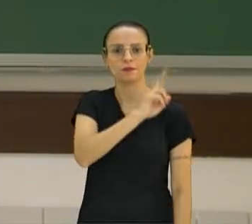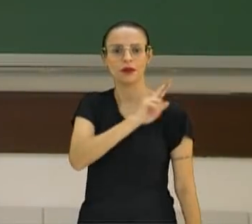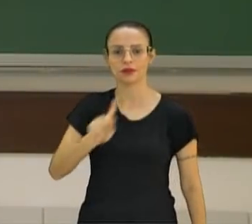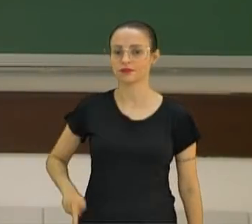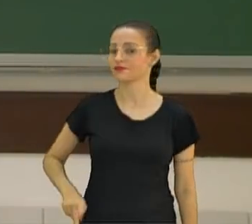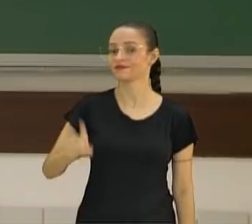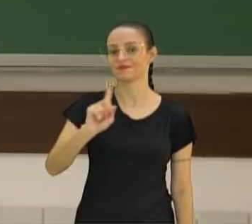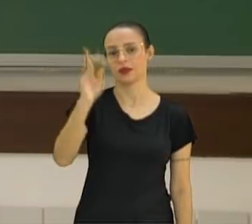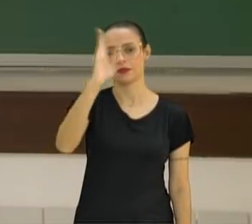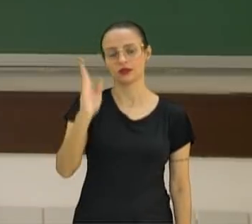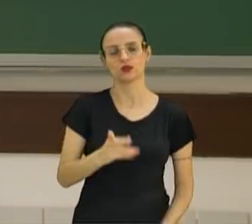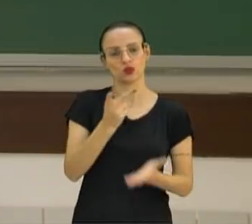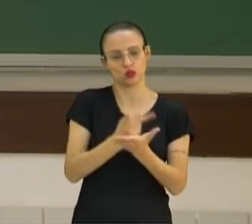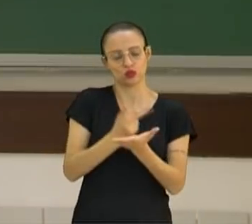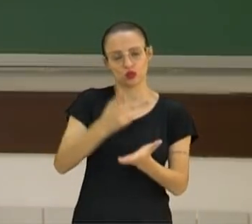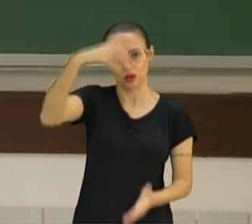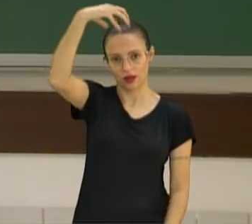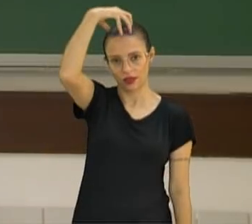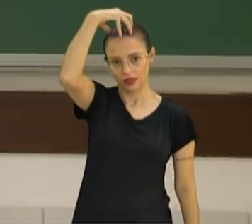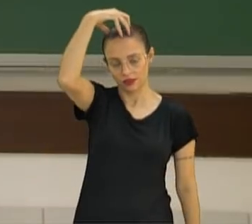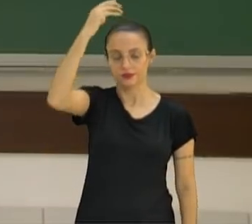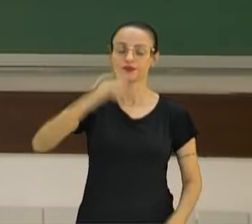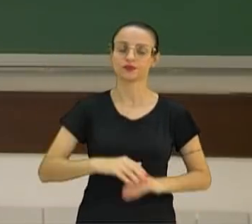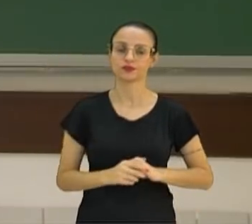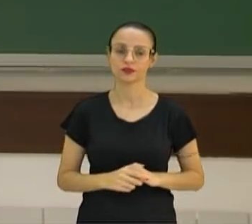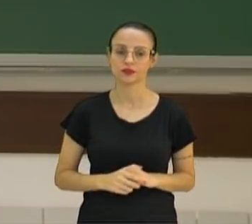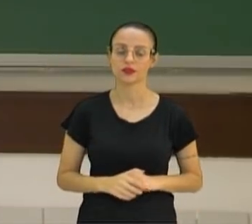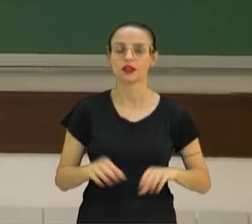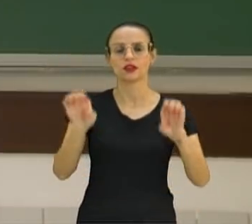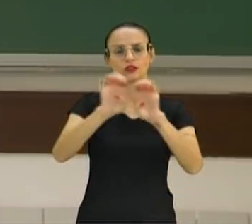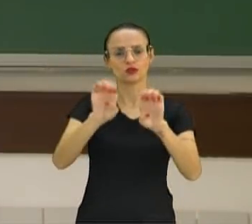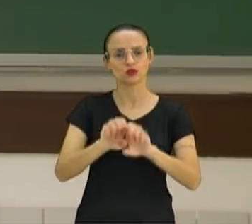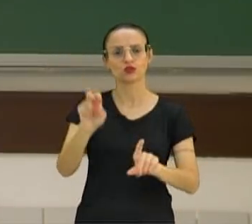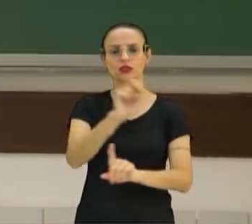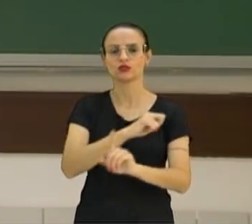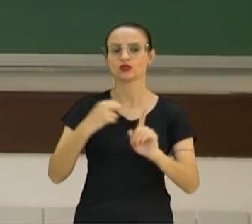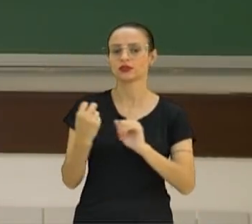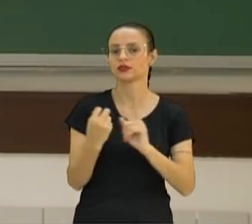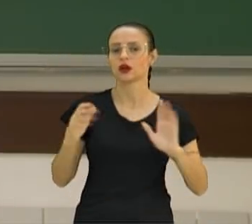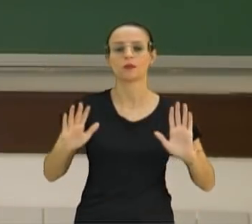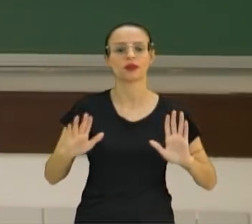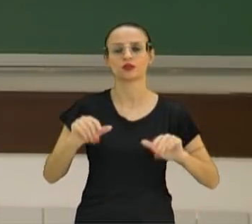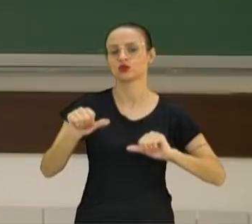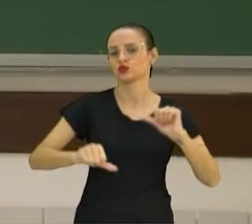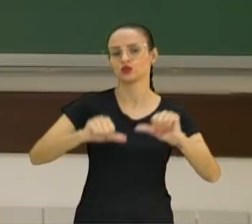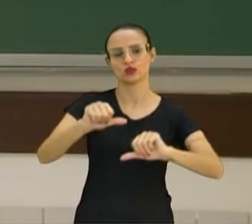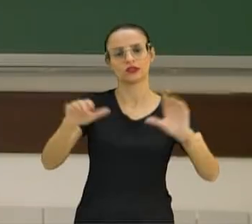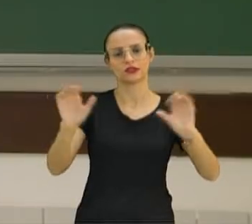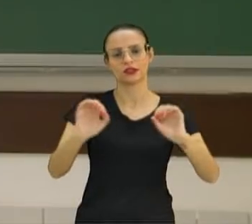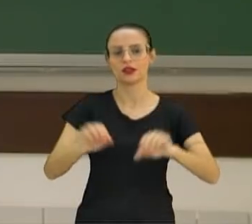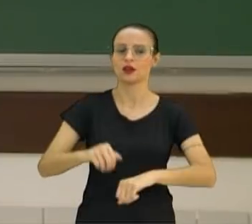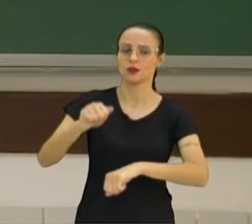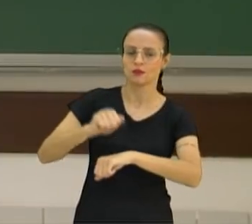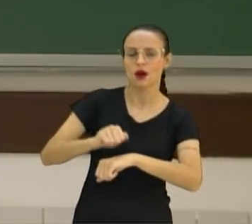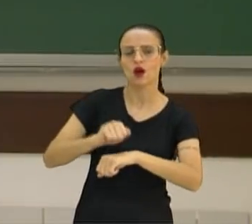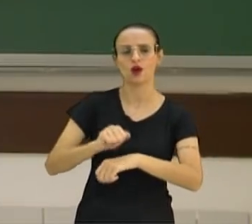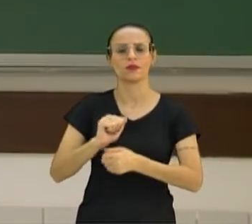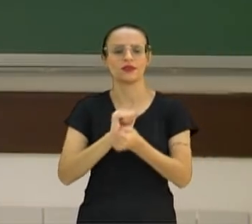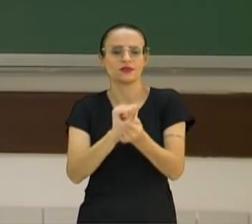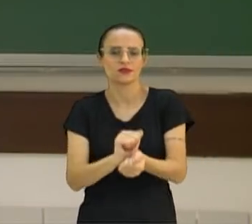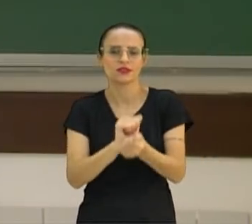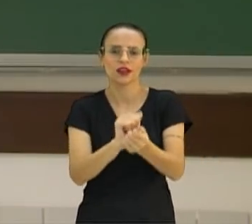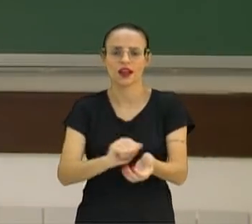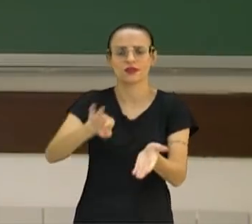O Brasil continuou com uma monarquia, né? As estruturas sociais, no entanto, não se alteram, né? O pobre, o escravo,